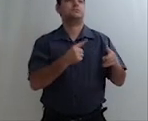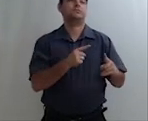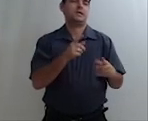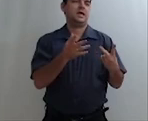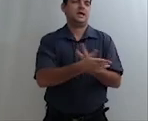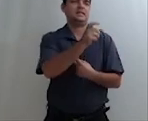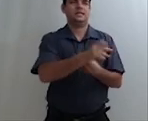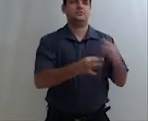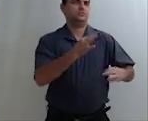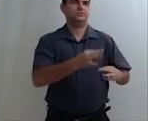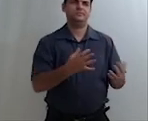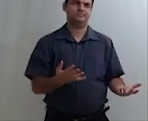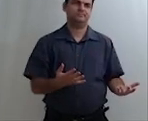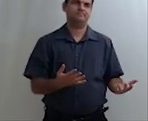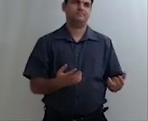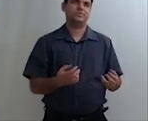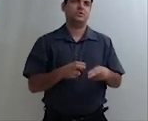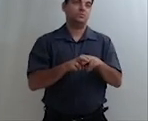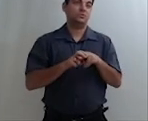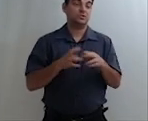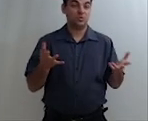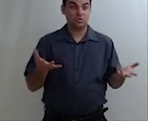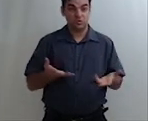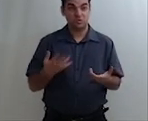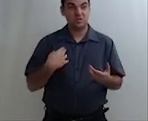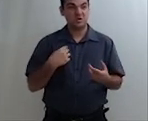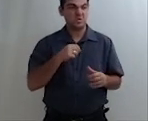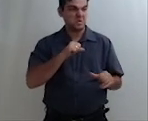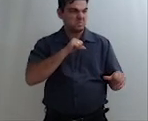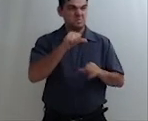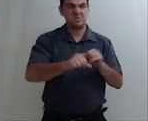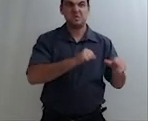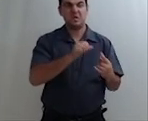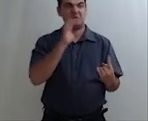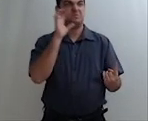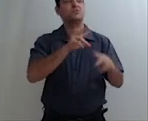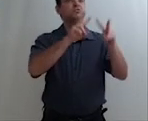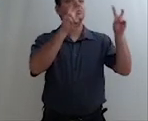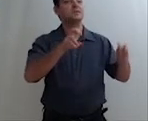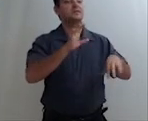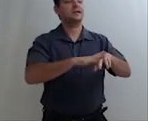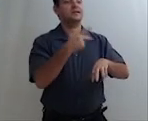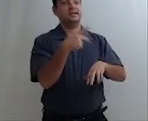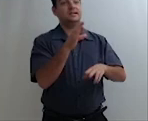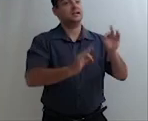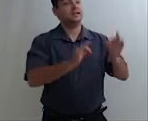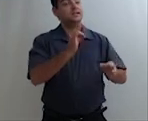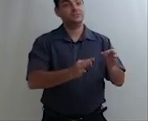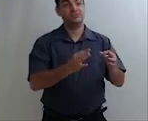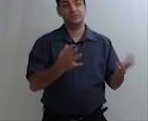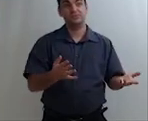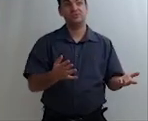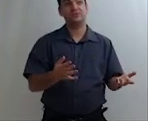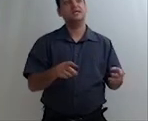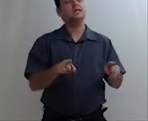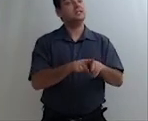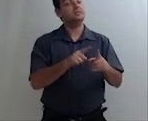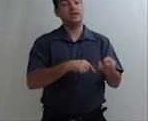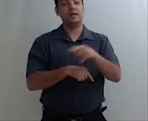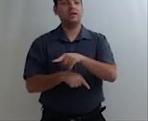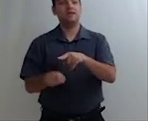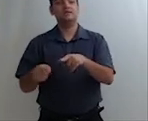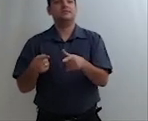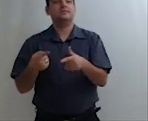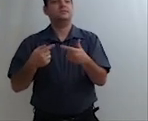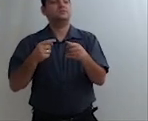por fim registra não ser possível atribuir aoo acordo embargado omissão relativa à matéria que nos termos do próprio embargante não fori adequadamente arguída em sede de